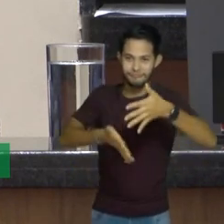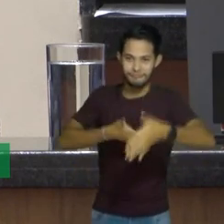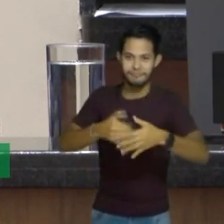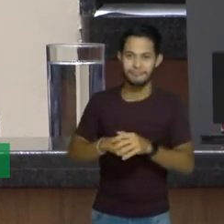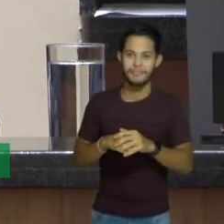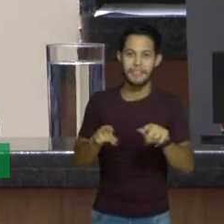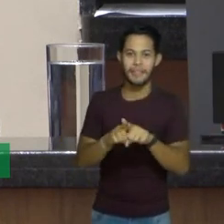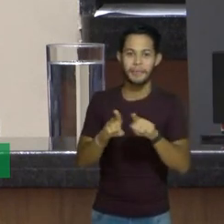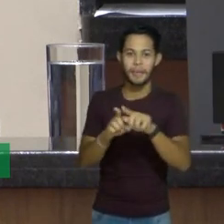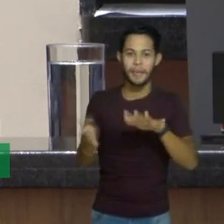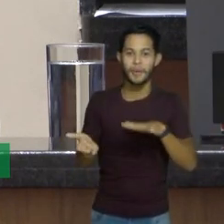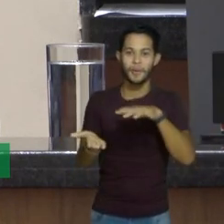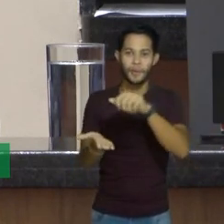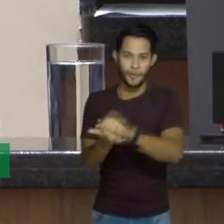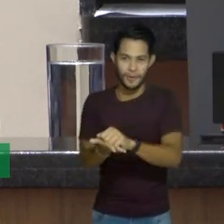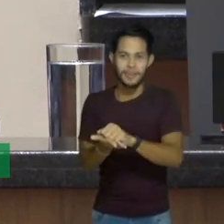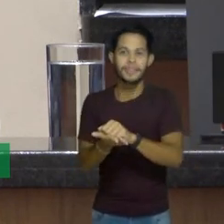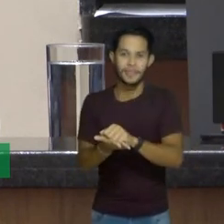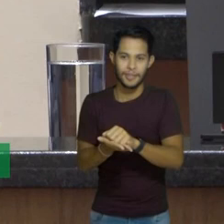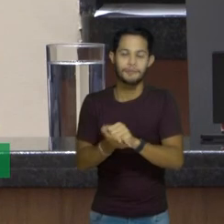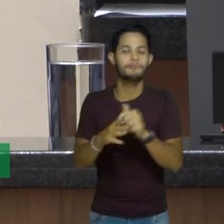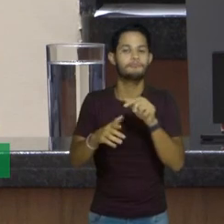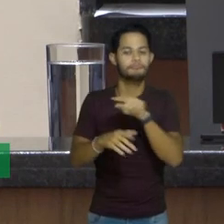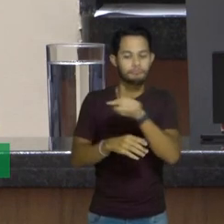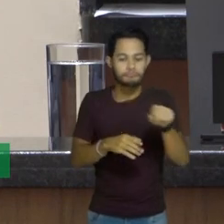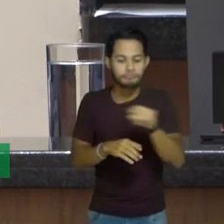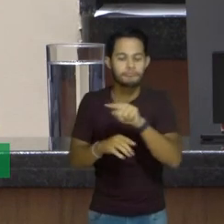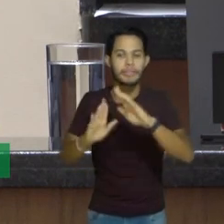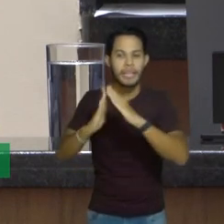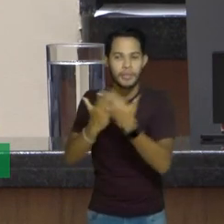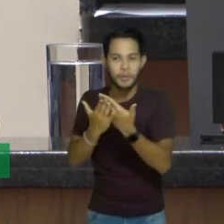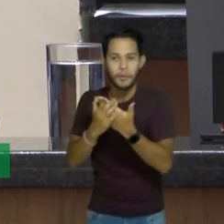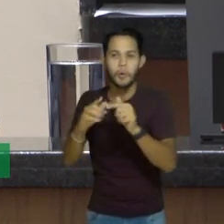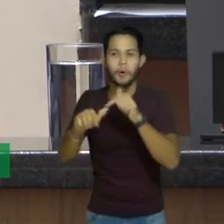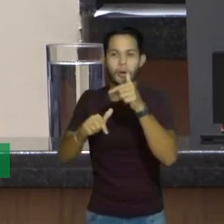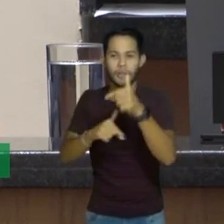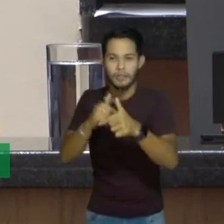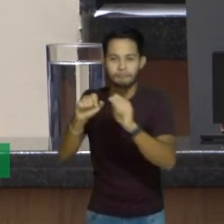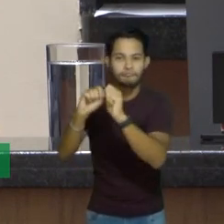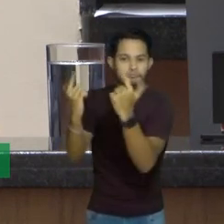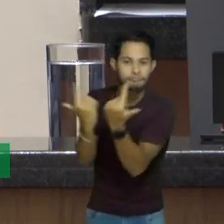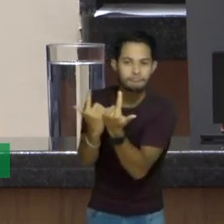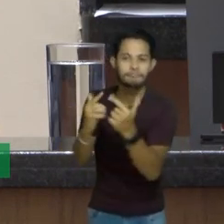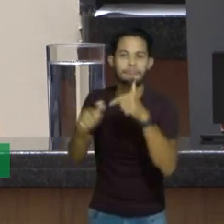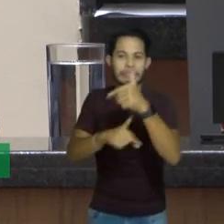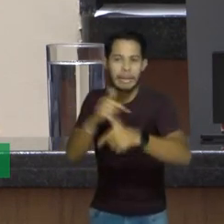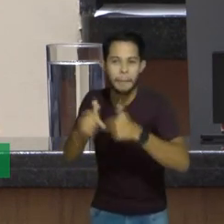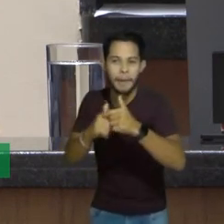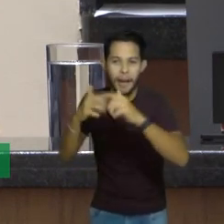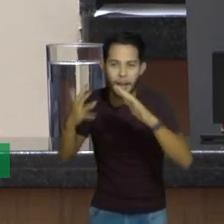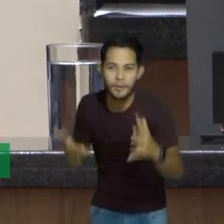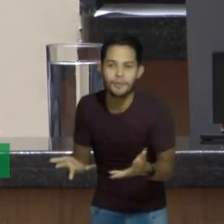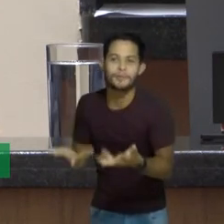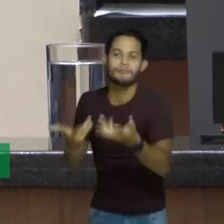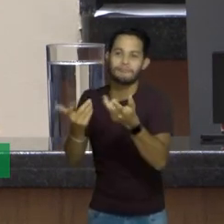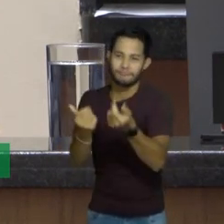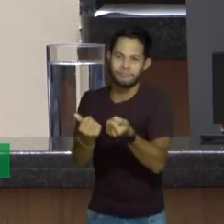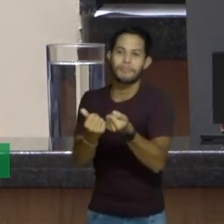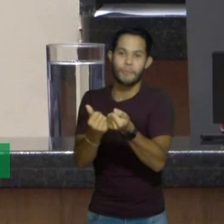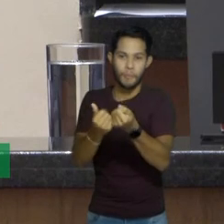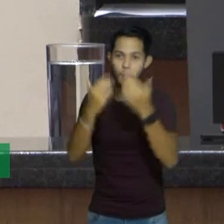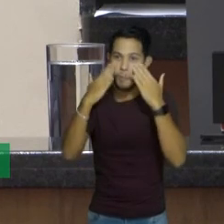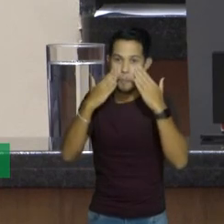do reconhecimento por esse trabalho extraordinário que a Escola do Legislativo presta à